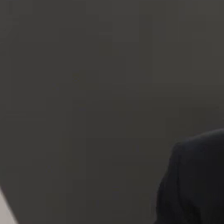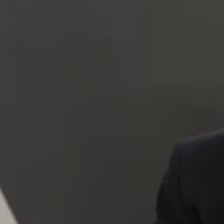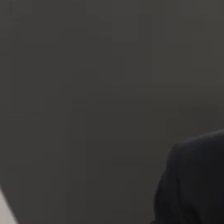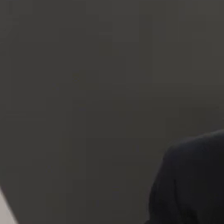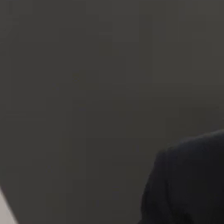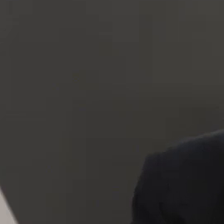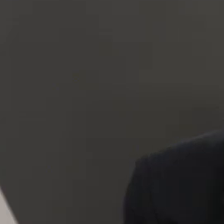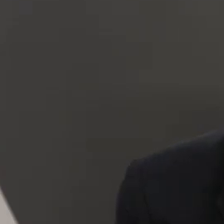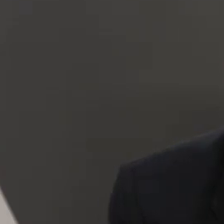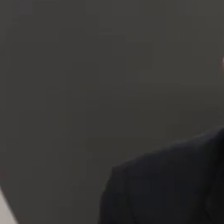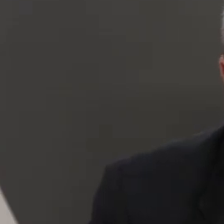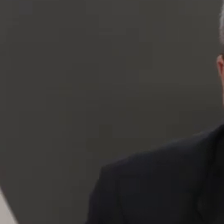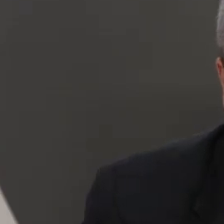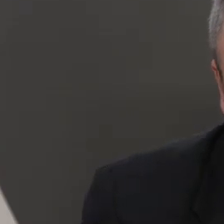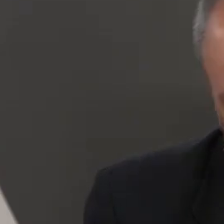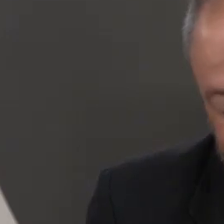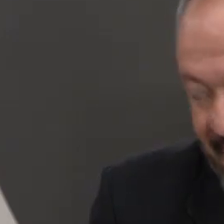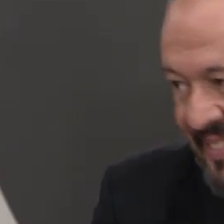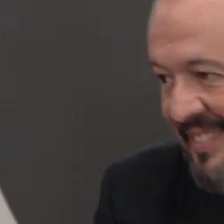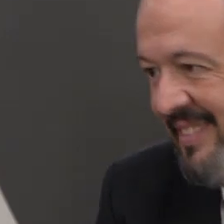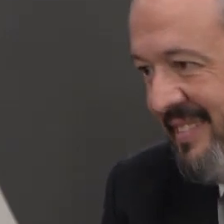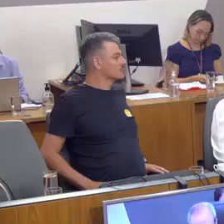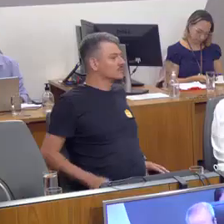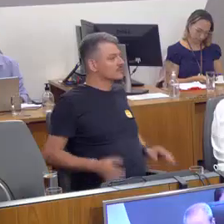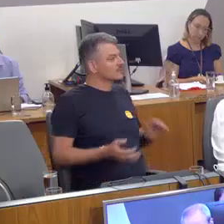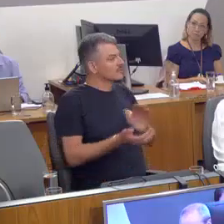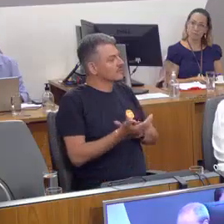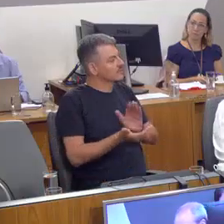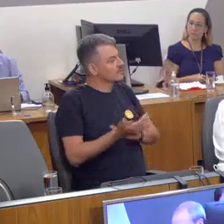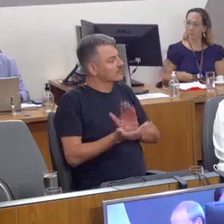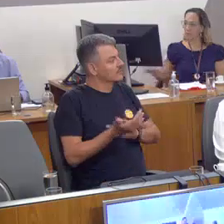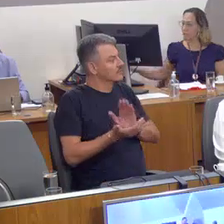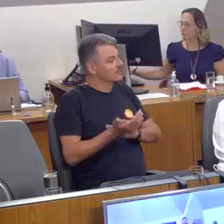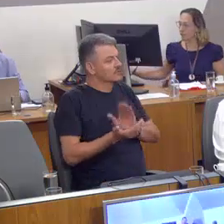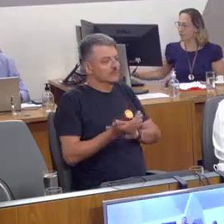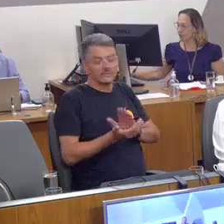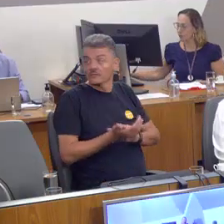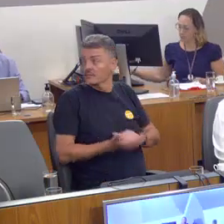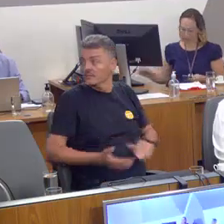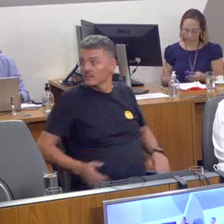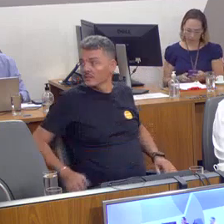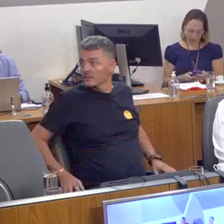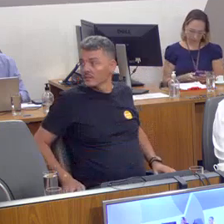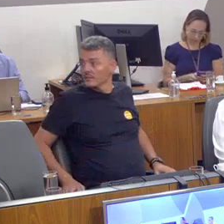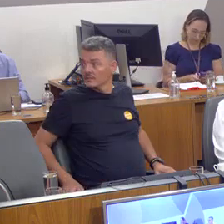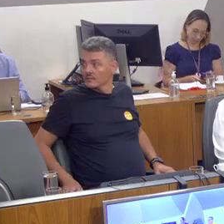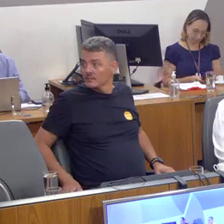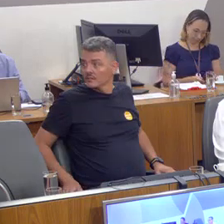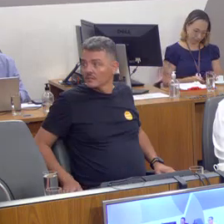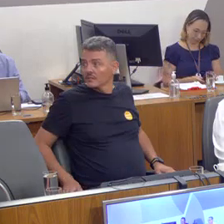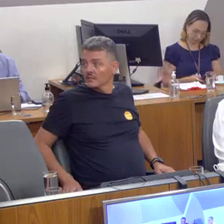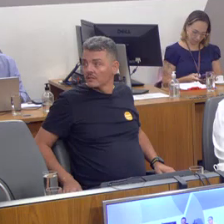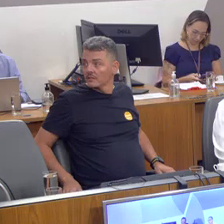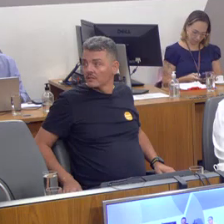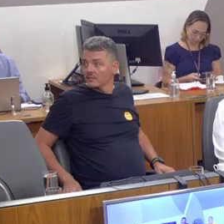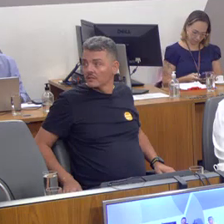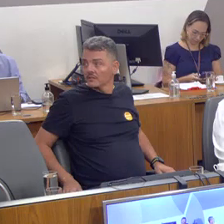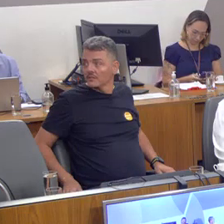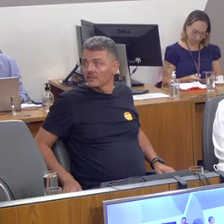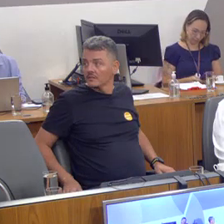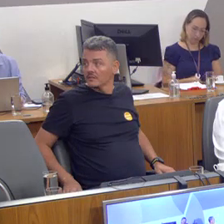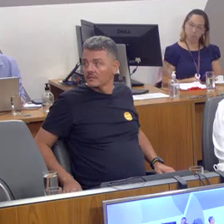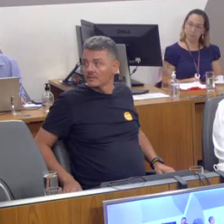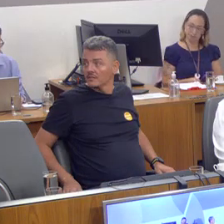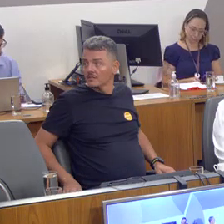aqui vocês não podem se perder nele não tá bom professor Obrigado fala Dá licença que é um segundo é porque